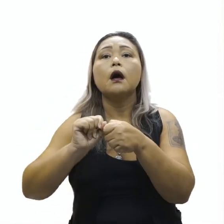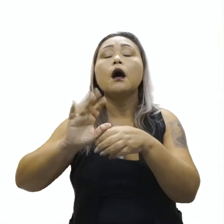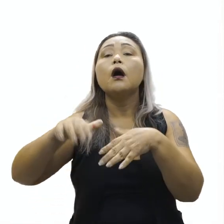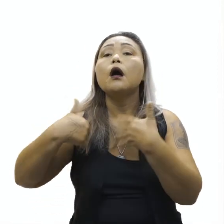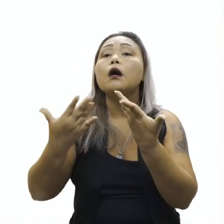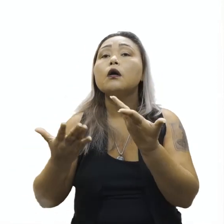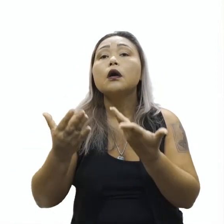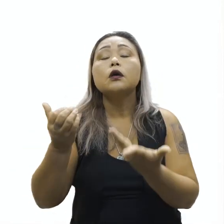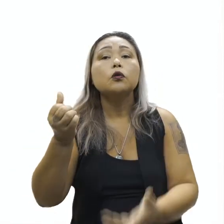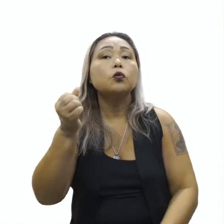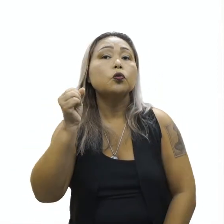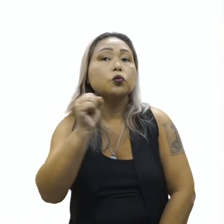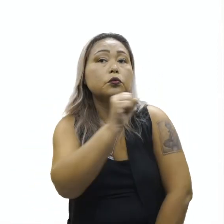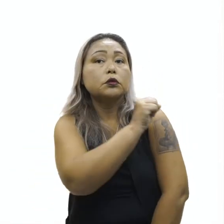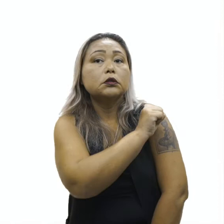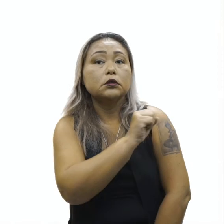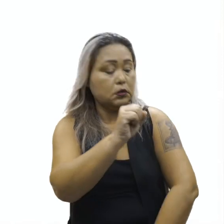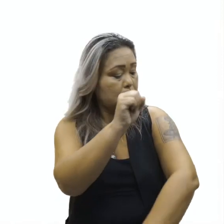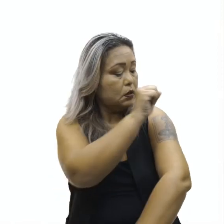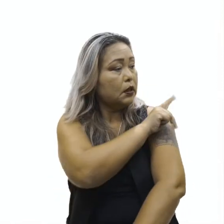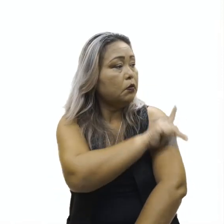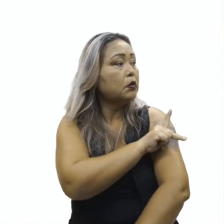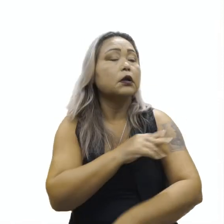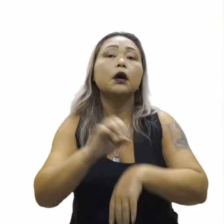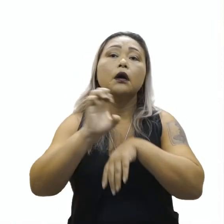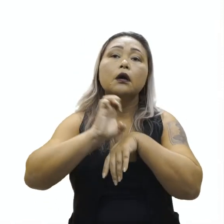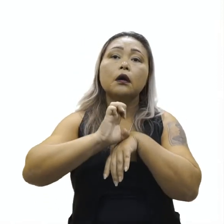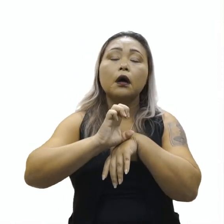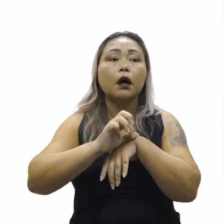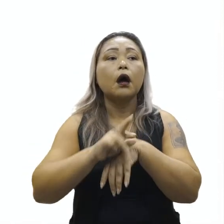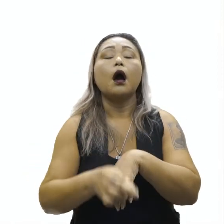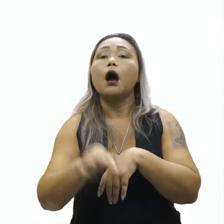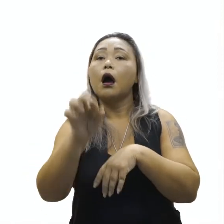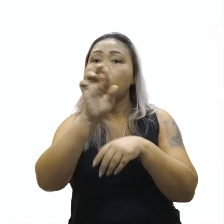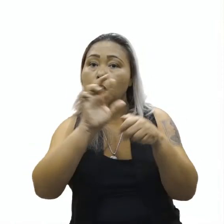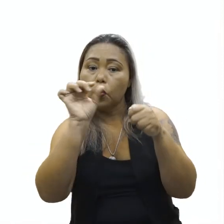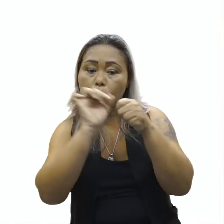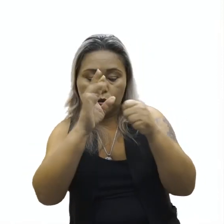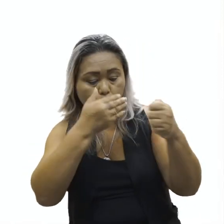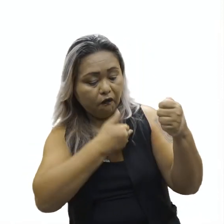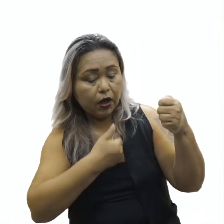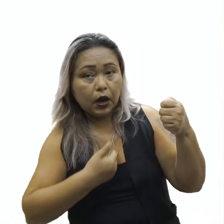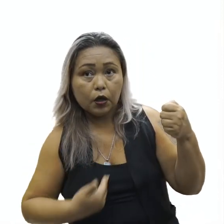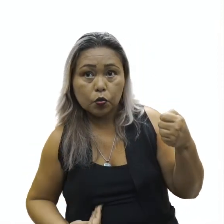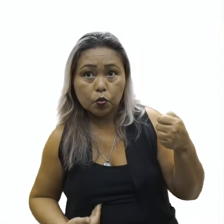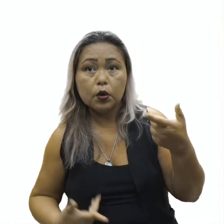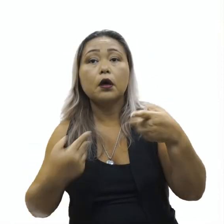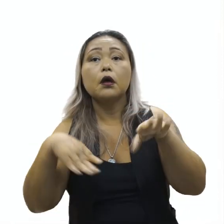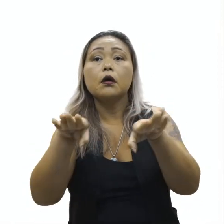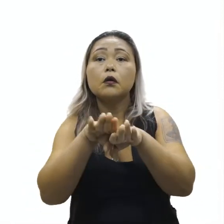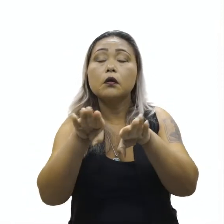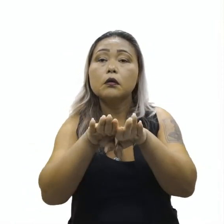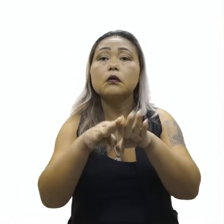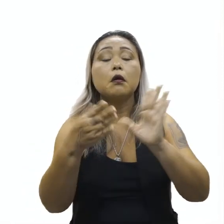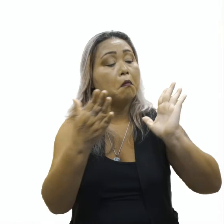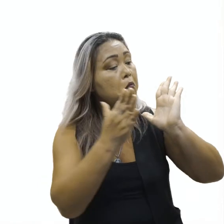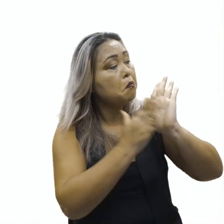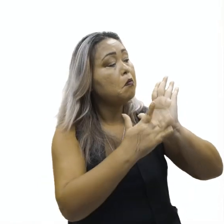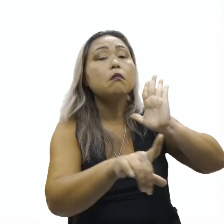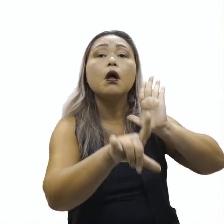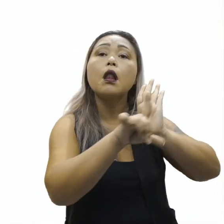quê? Eles têm que fiscalizar a ação dos governadores e também propor leis que